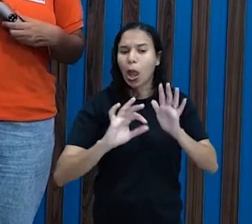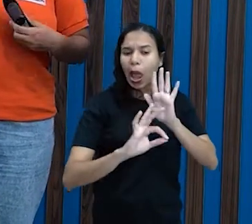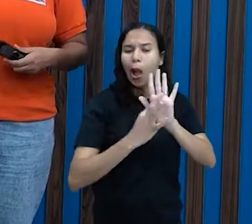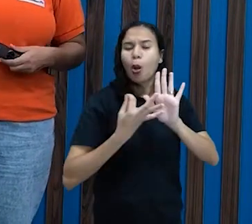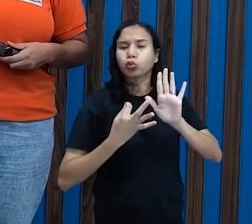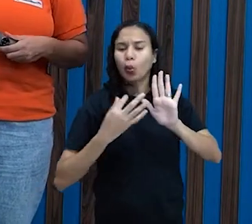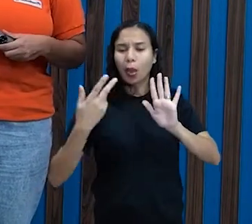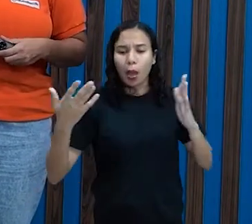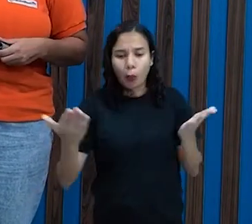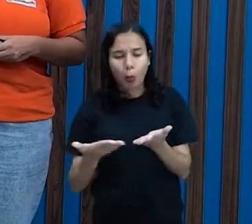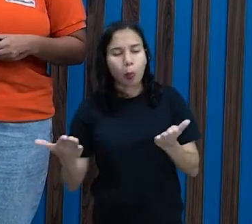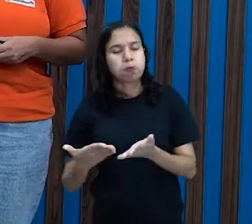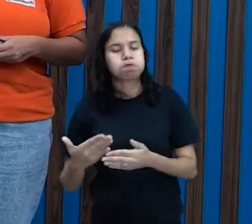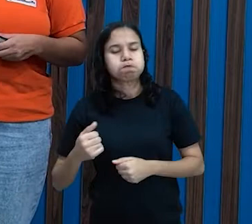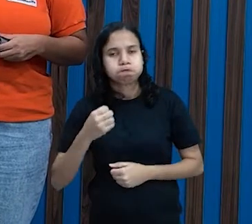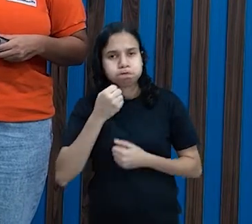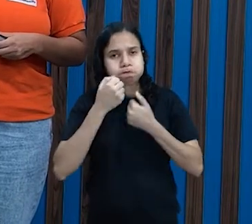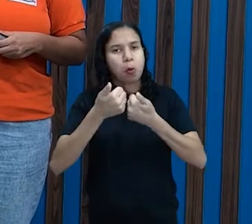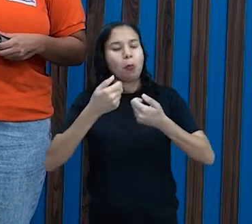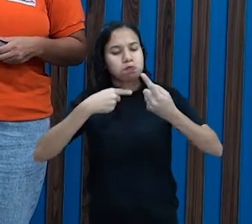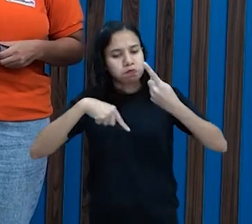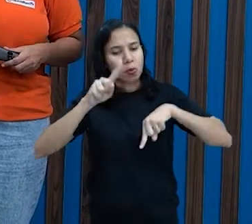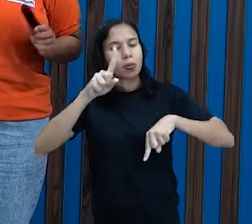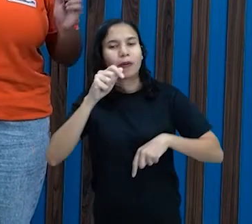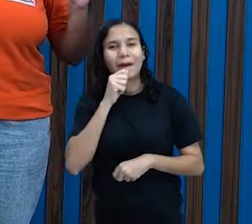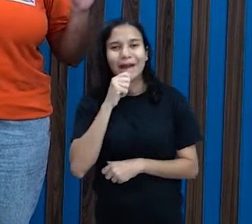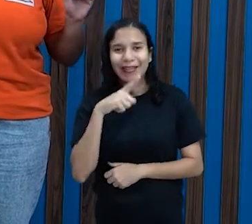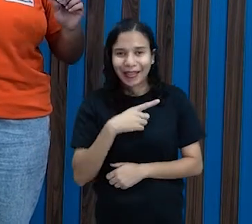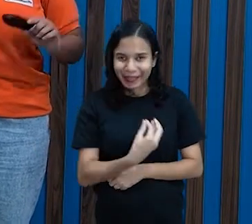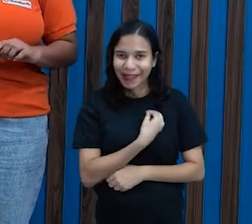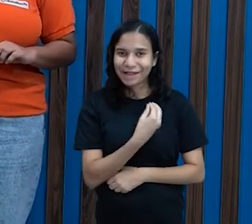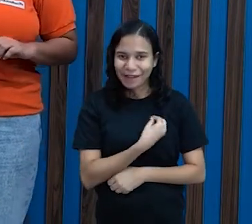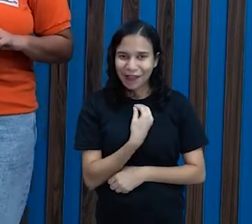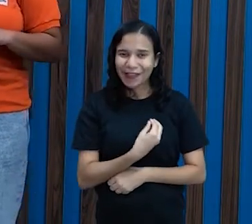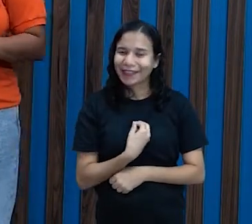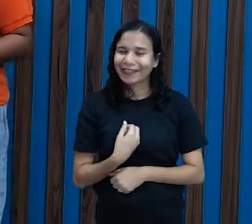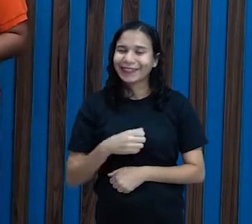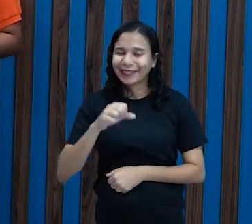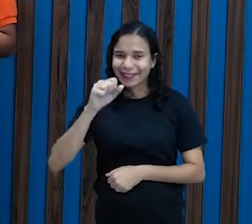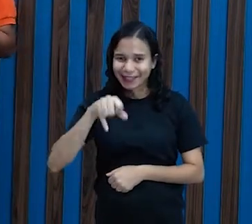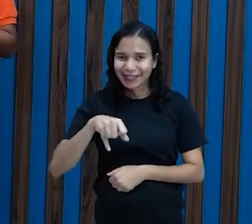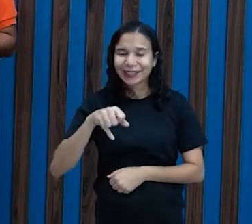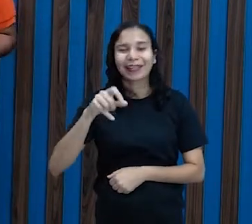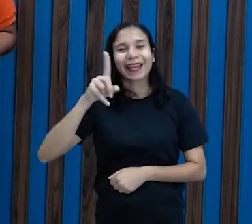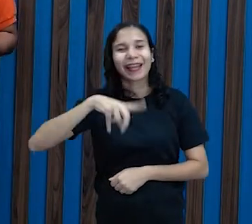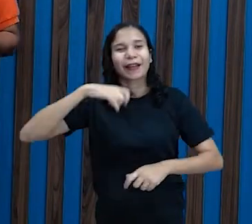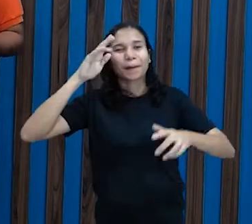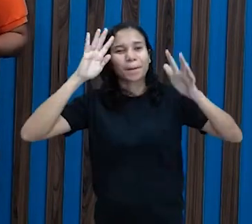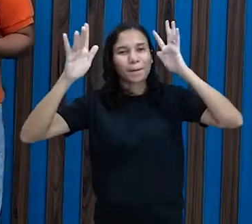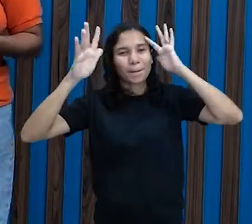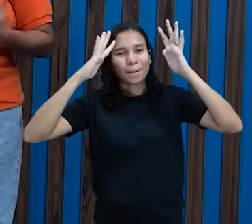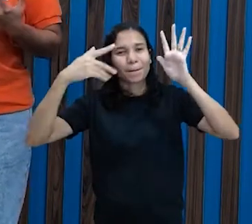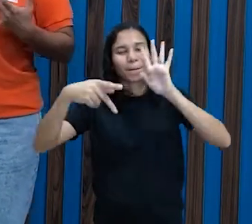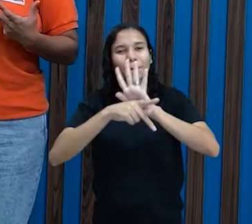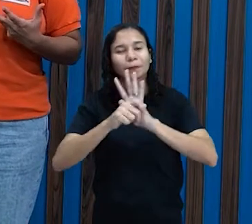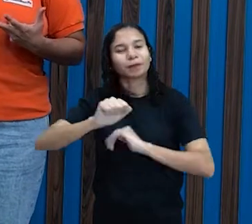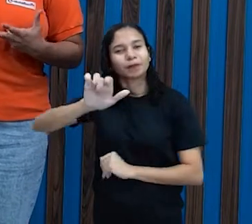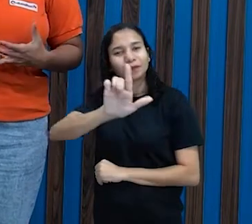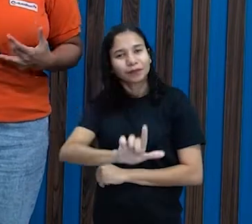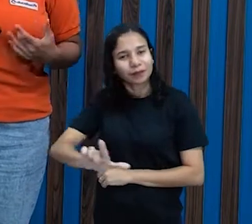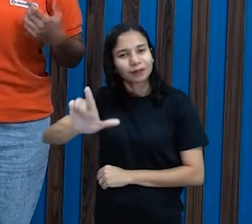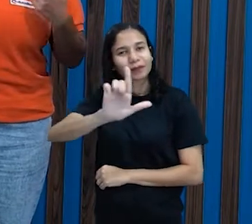brasileiras contemporâneas. Ela ainda vive, espero que viva bastante. Ela é teórica da